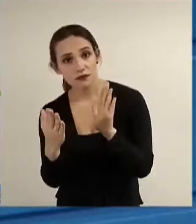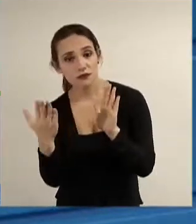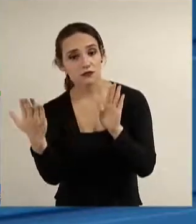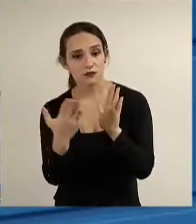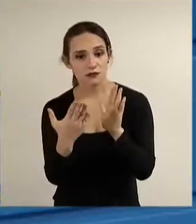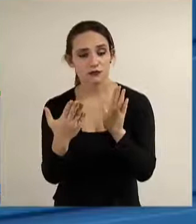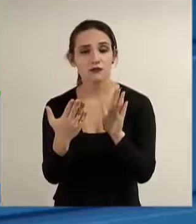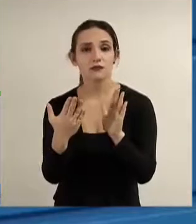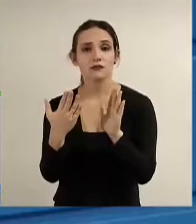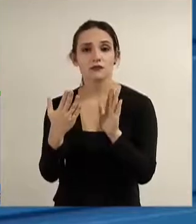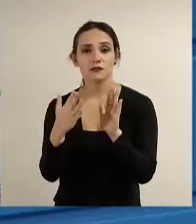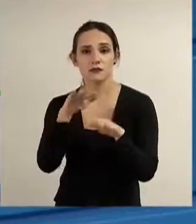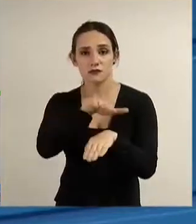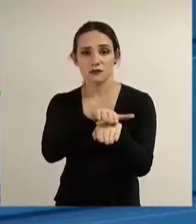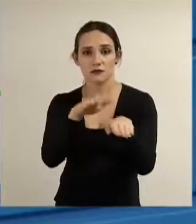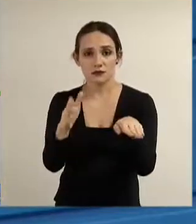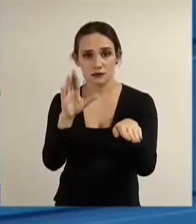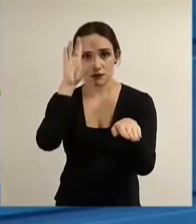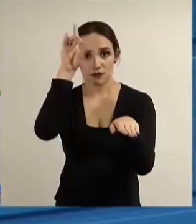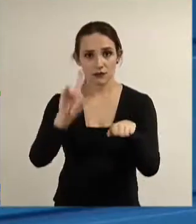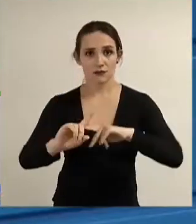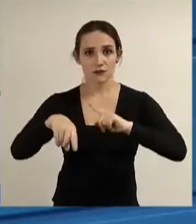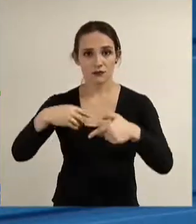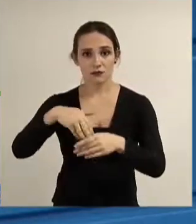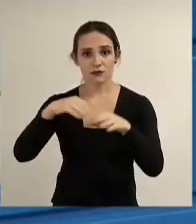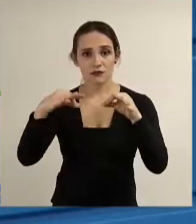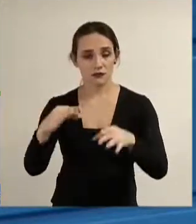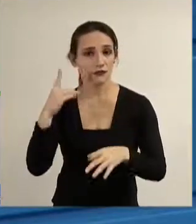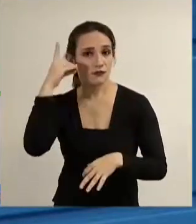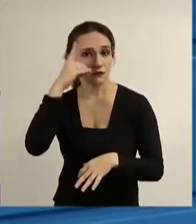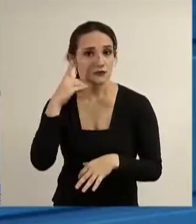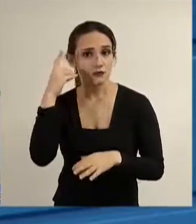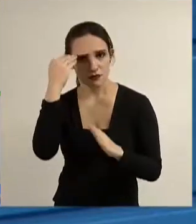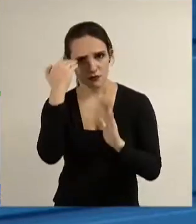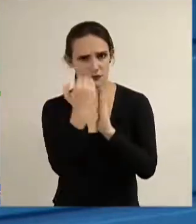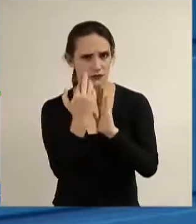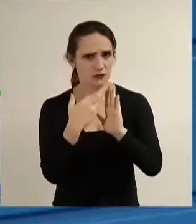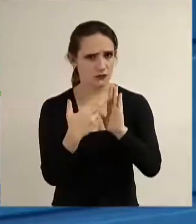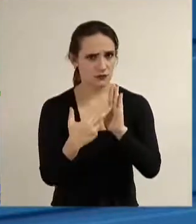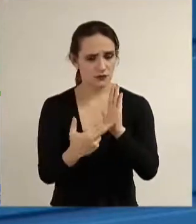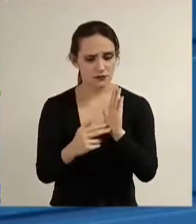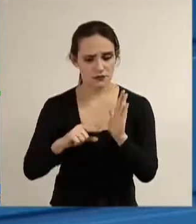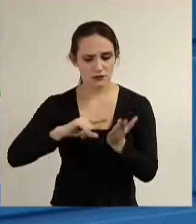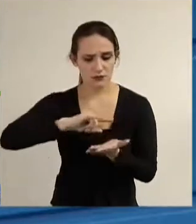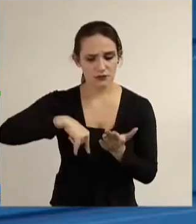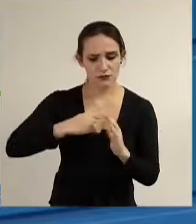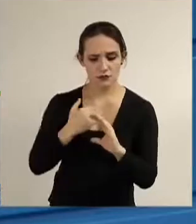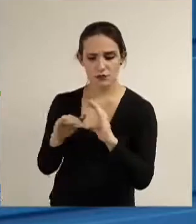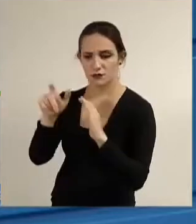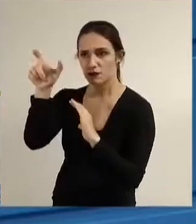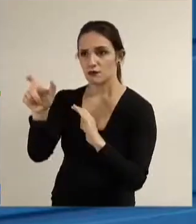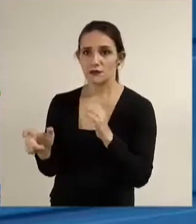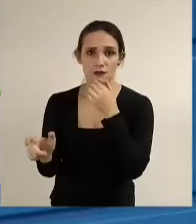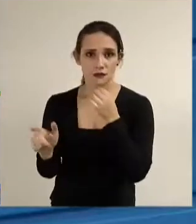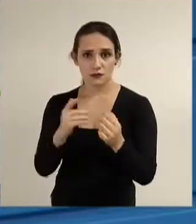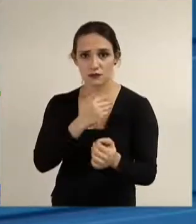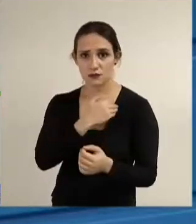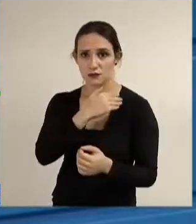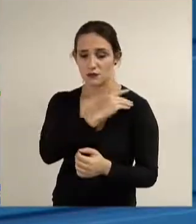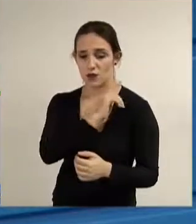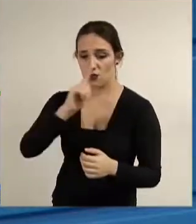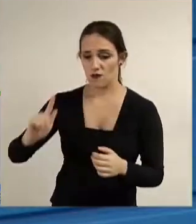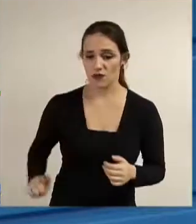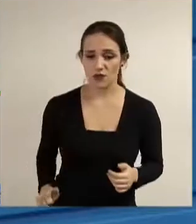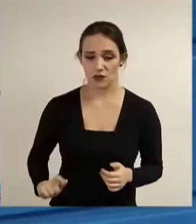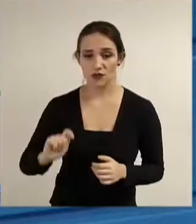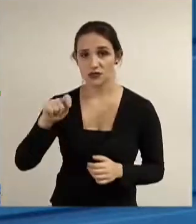o colendo plenário, nos termos regimentais, que seja encaminhado expediente deste Poder Legislativo ao excelentíssimo governador Reinaldo